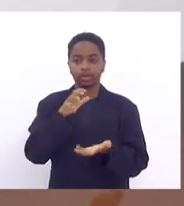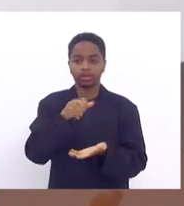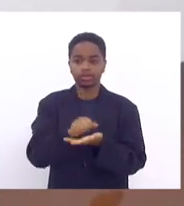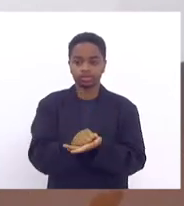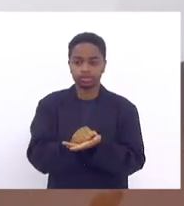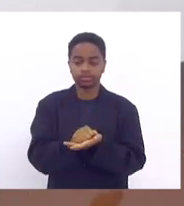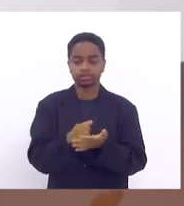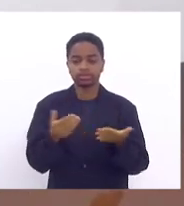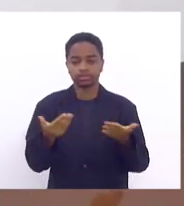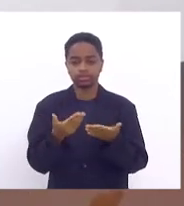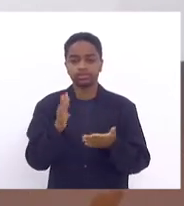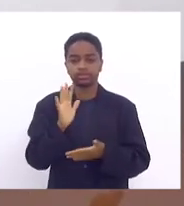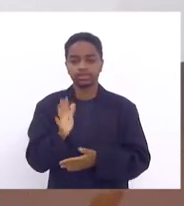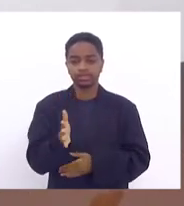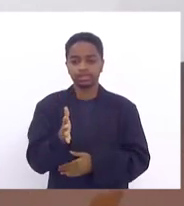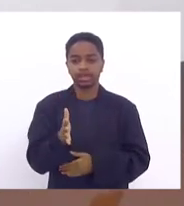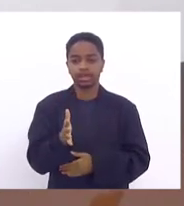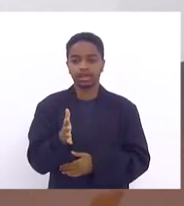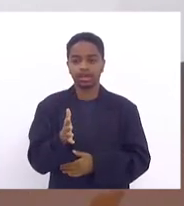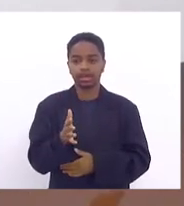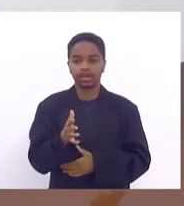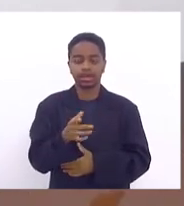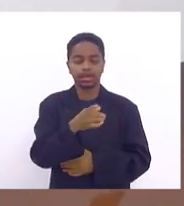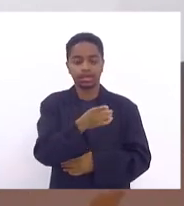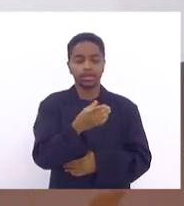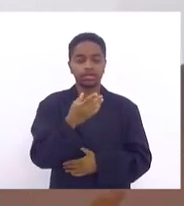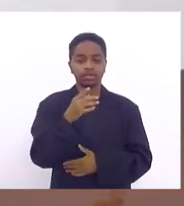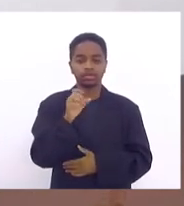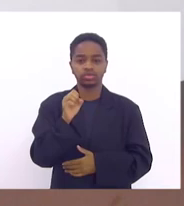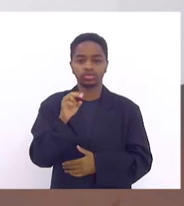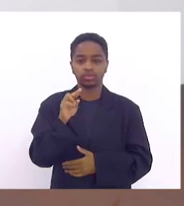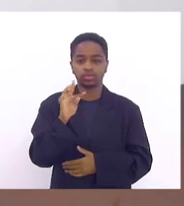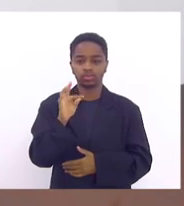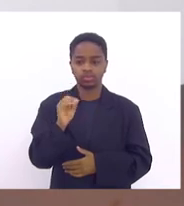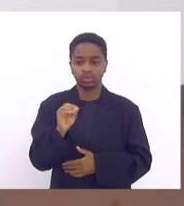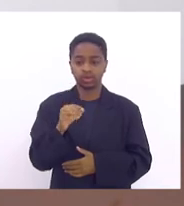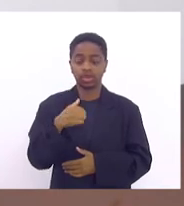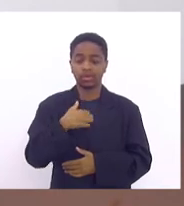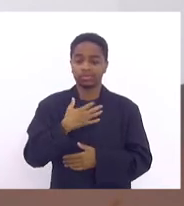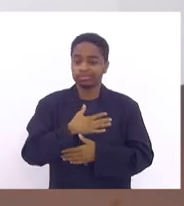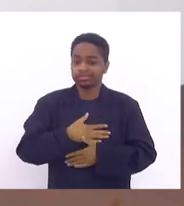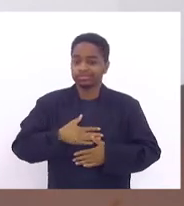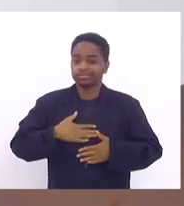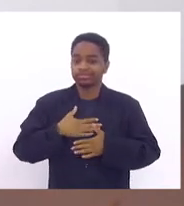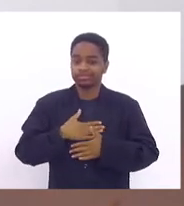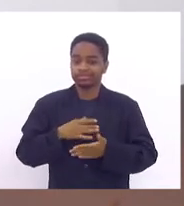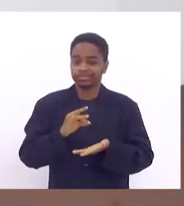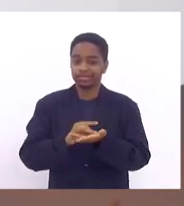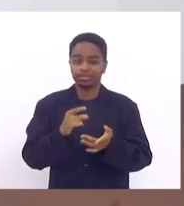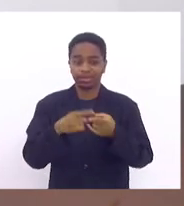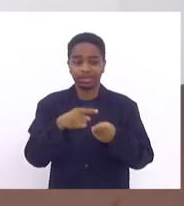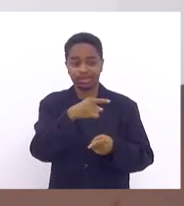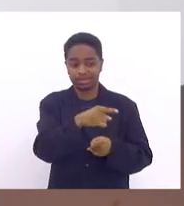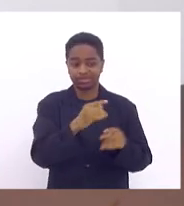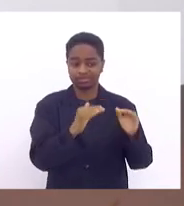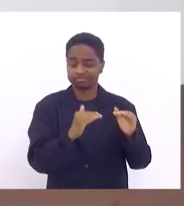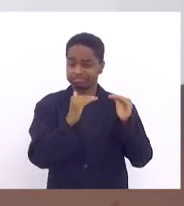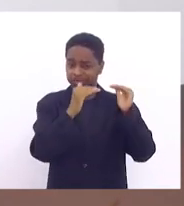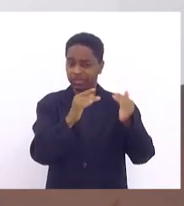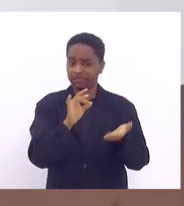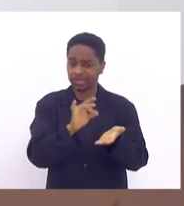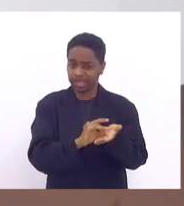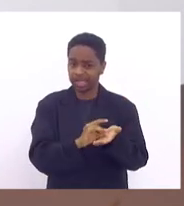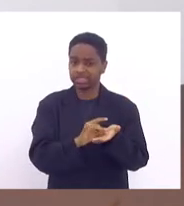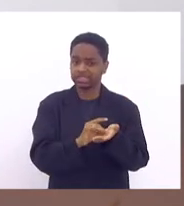para rebater um pouco aqui as palavras do Dr solto que na verdade a honra é minha né o senhor aqui é um grande desbravador dos